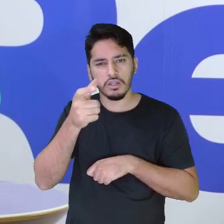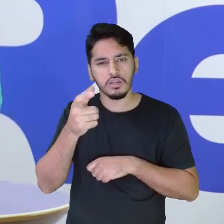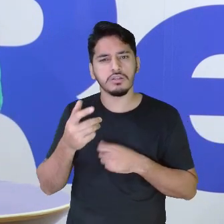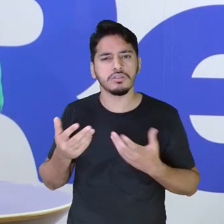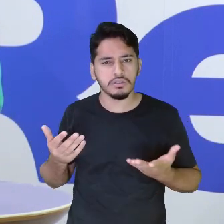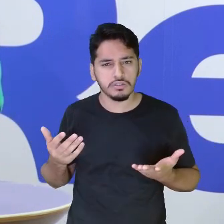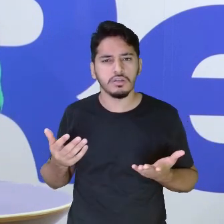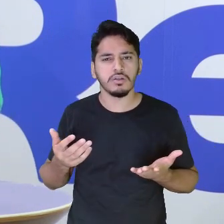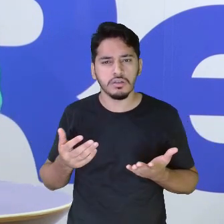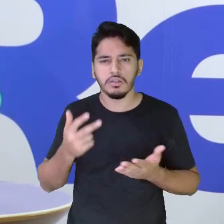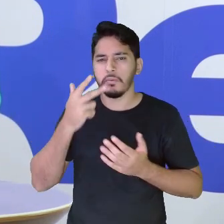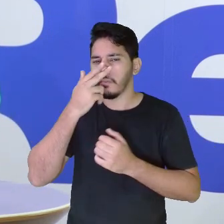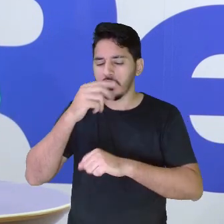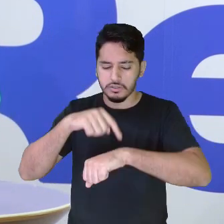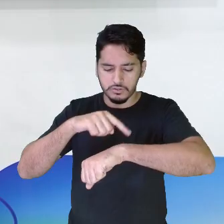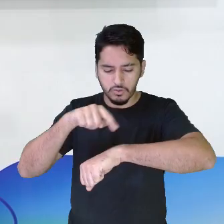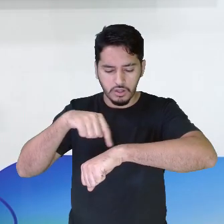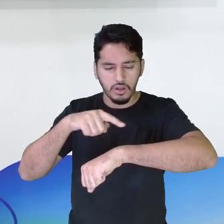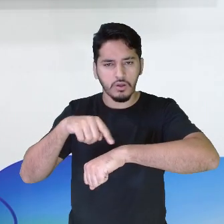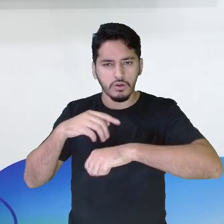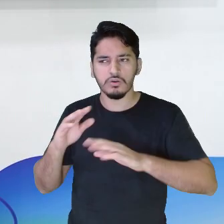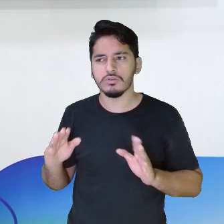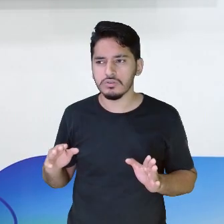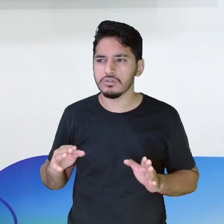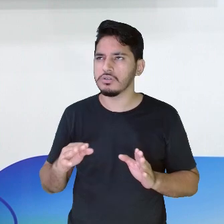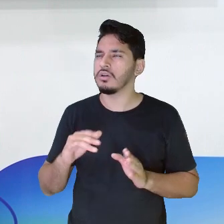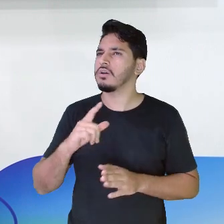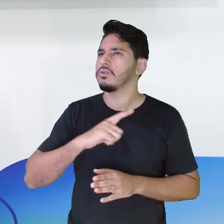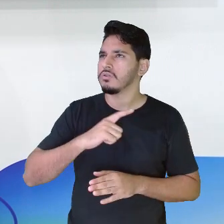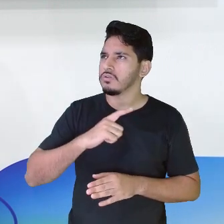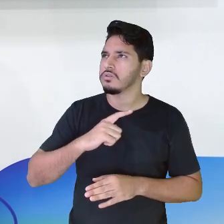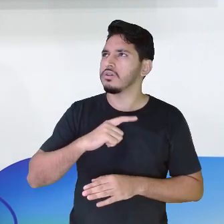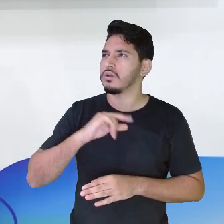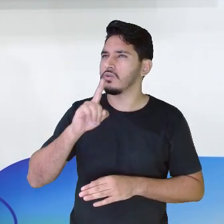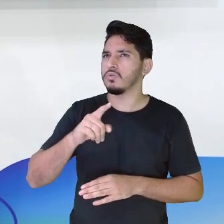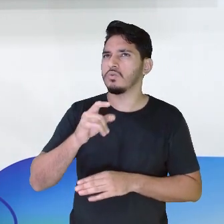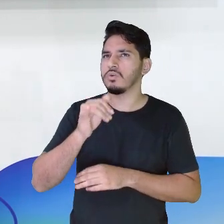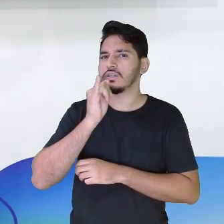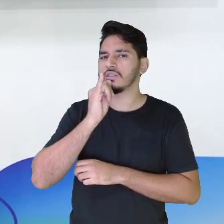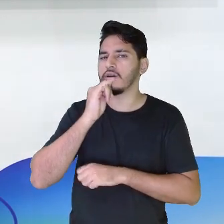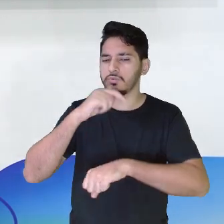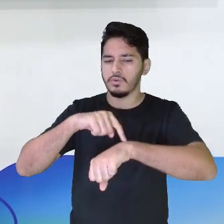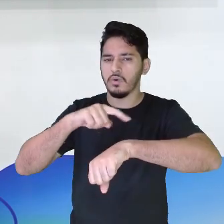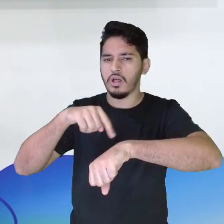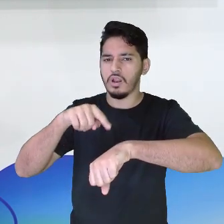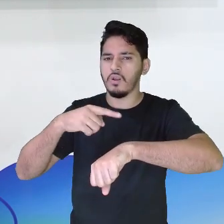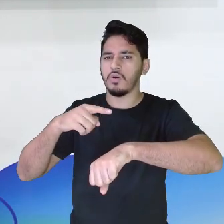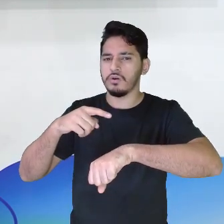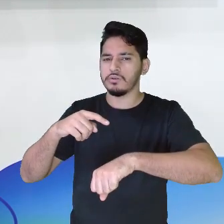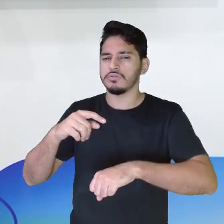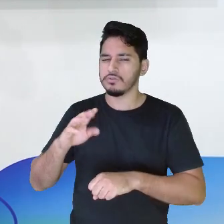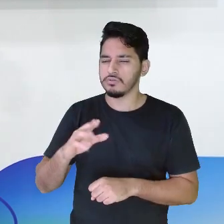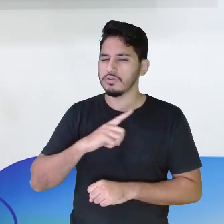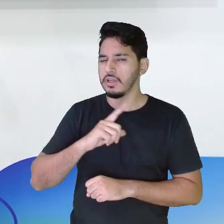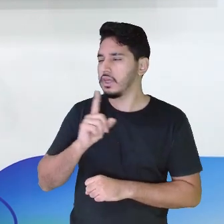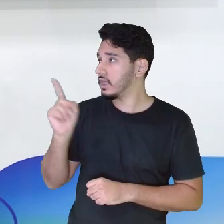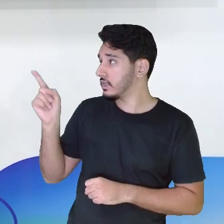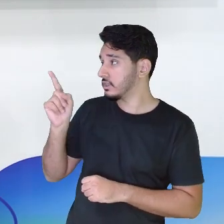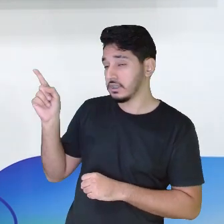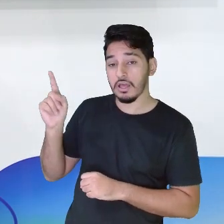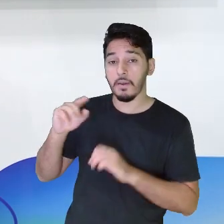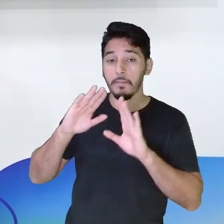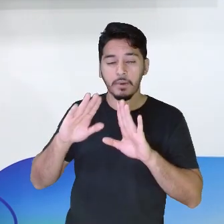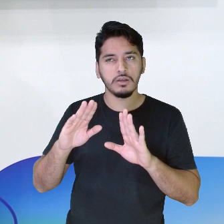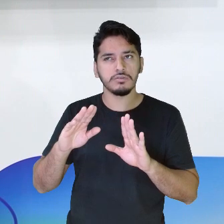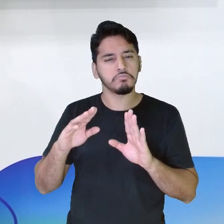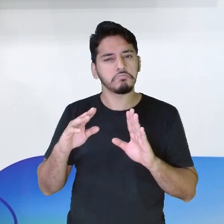pena a gente ler esse comentário, não é? Perfeito. Inclusive, eu acho que eu tenho o exemplo de um relógio. Eu trouxe o transferidor, mas com certeza